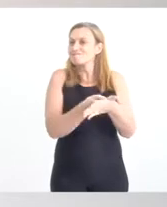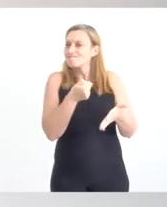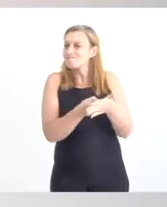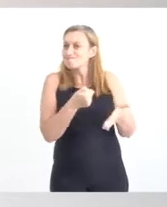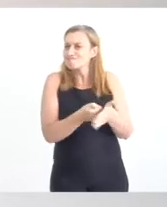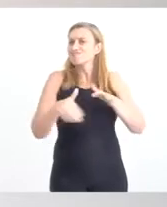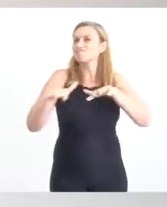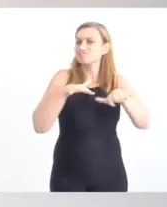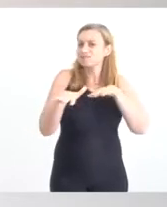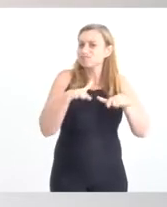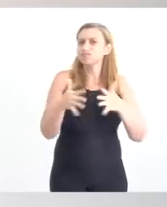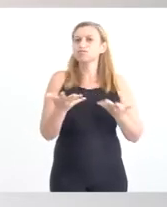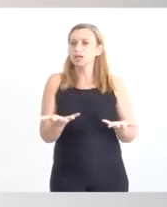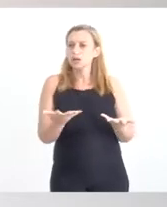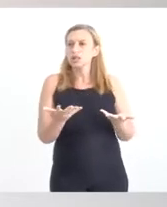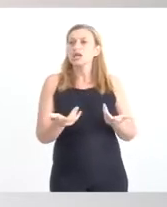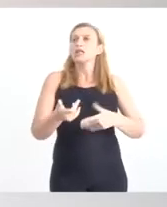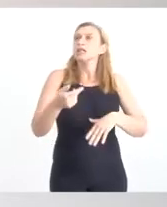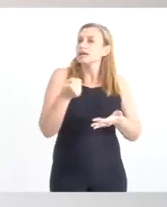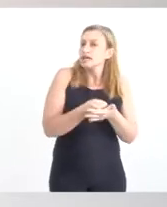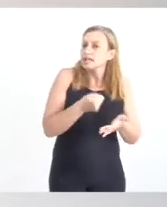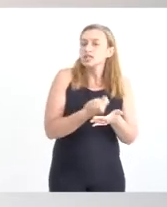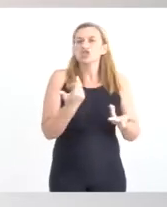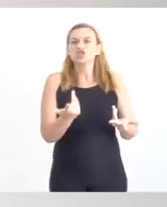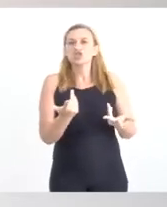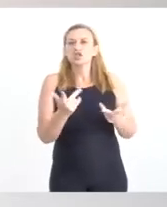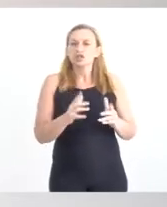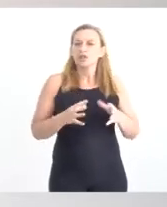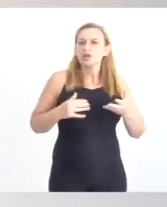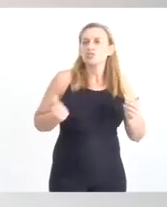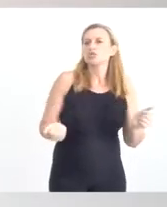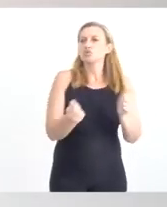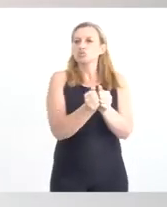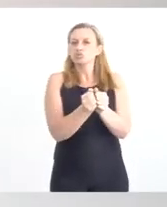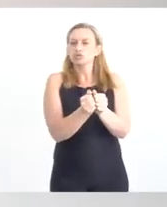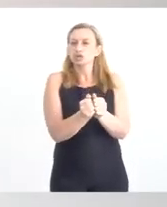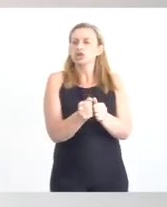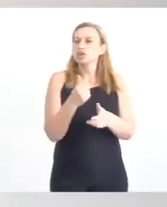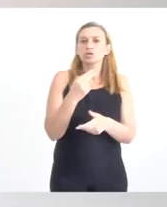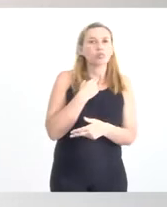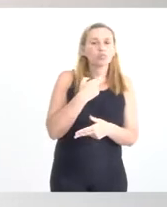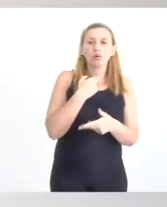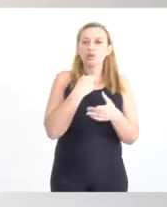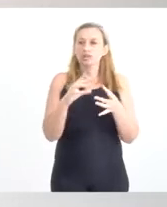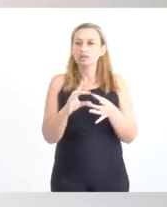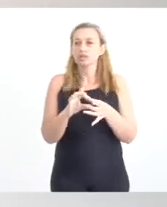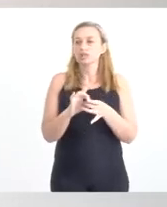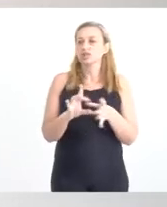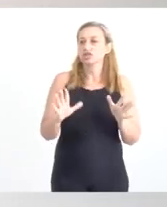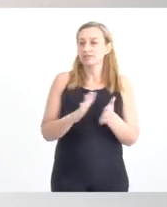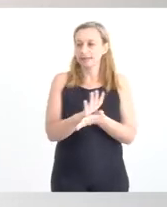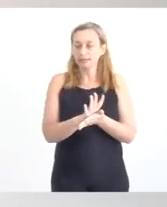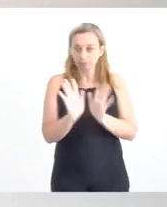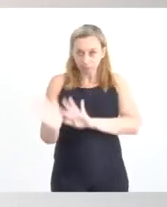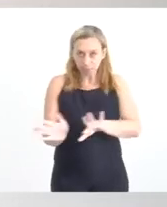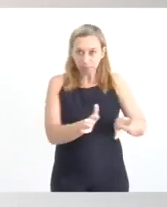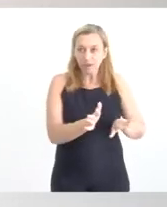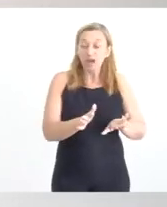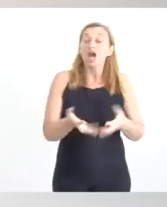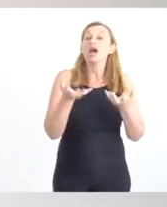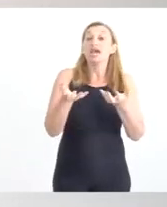Ampla mobilização que exigem engajamento envolvimento EA gente não pode abrir mão de ninguém né